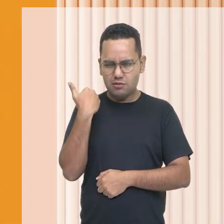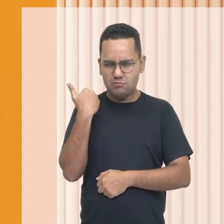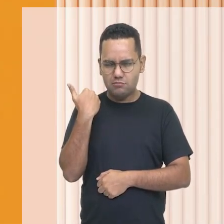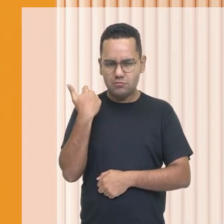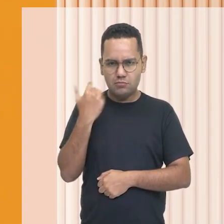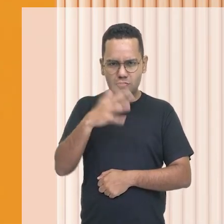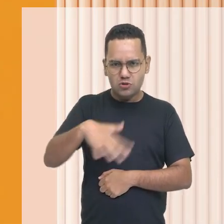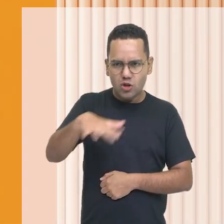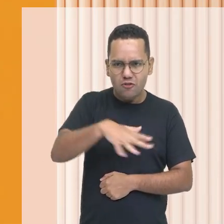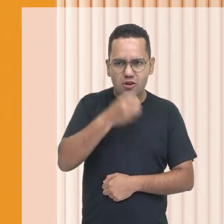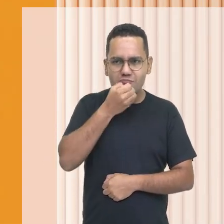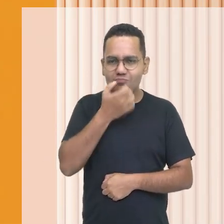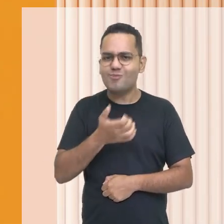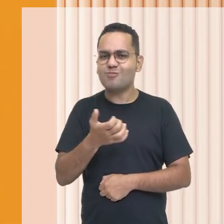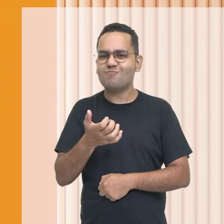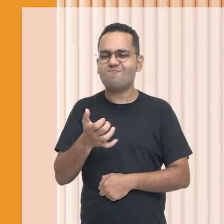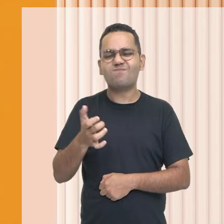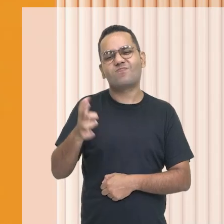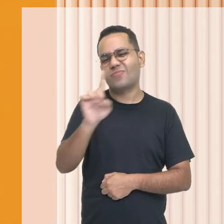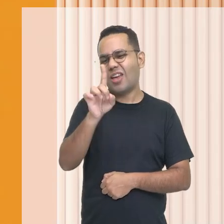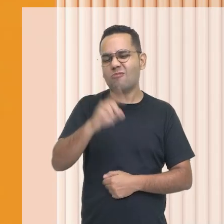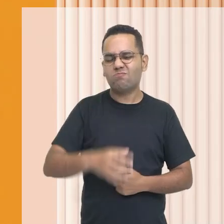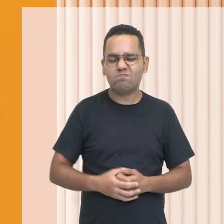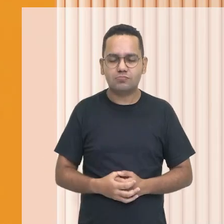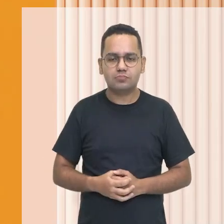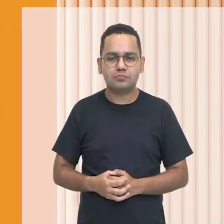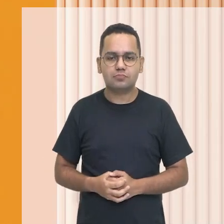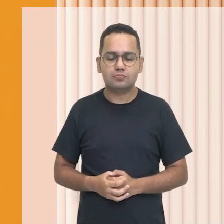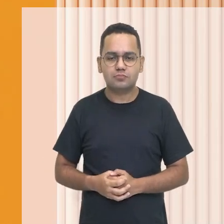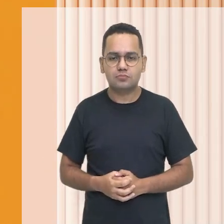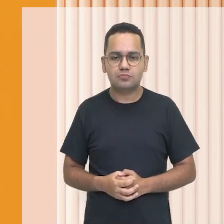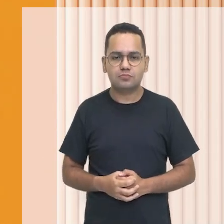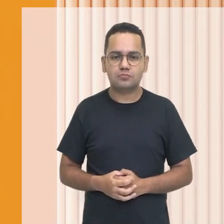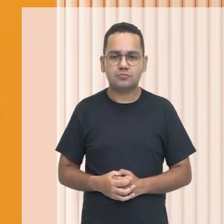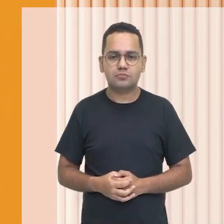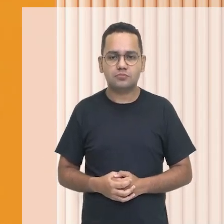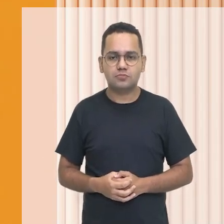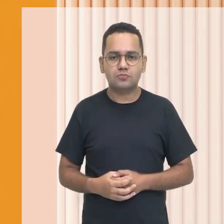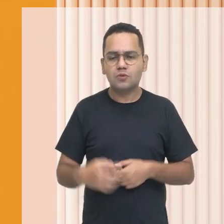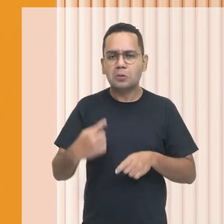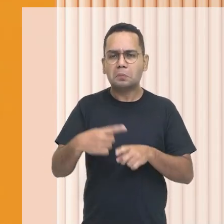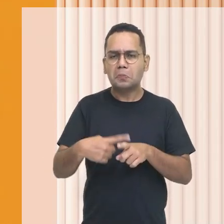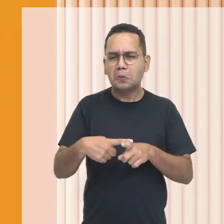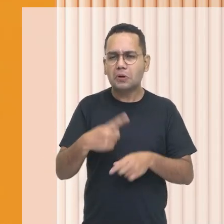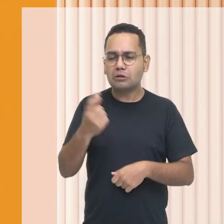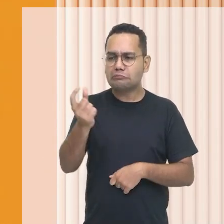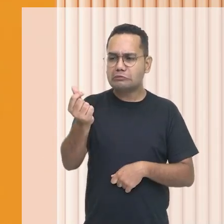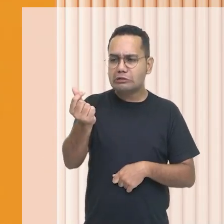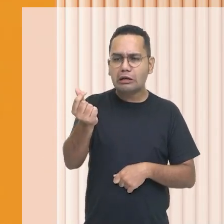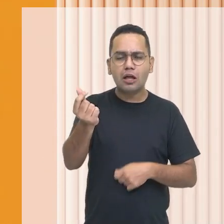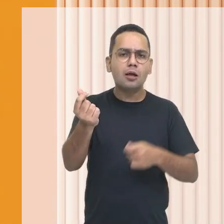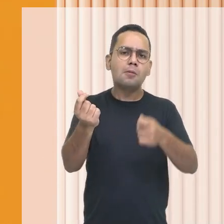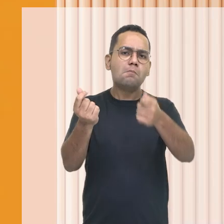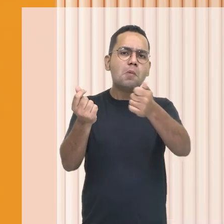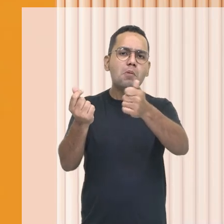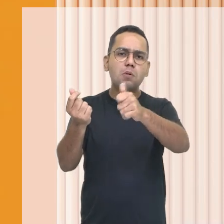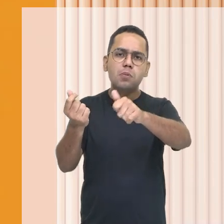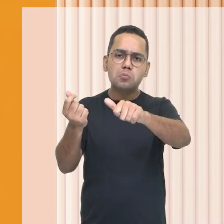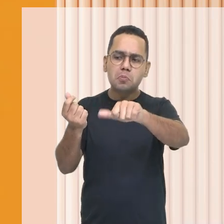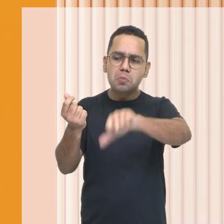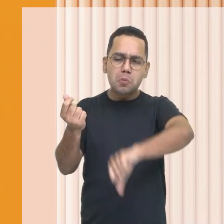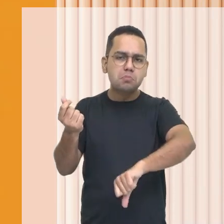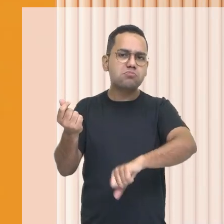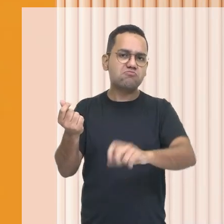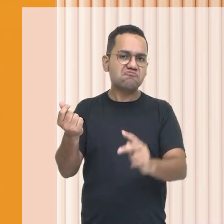pois você tem um clima justamente, né, de desvalorização, de